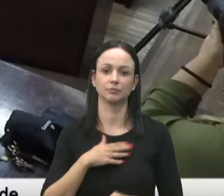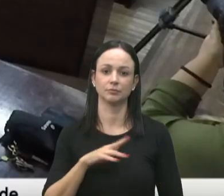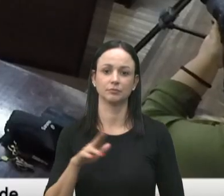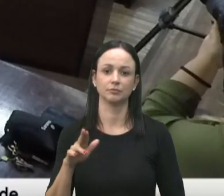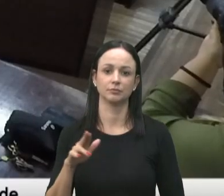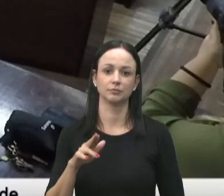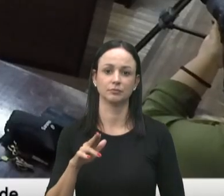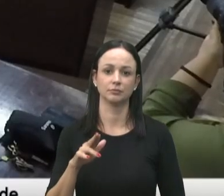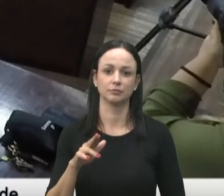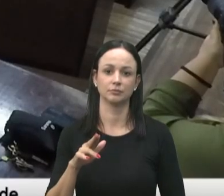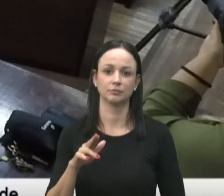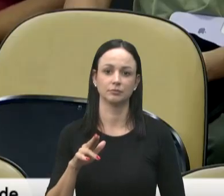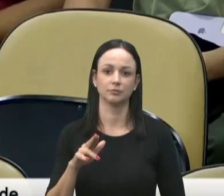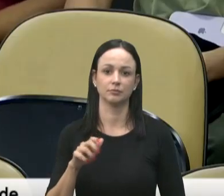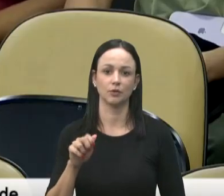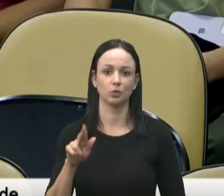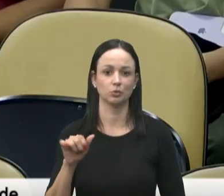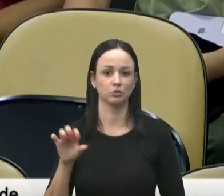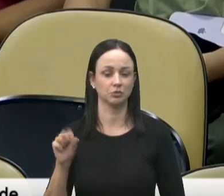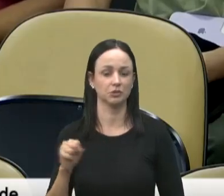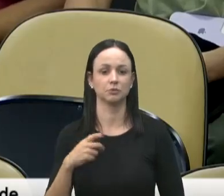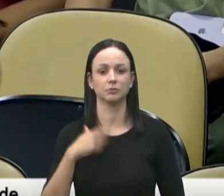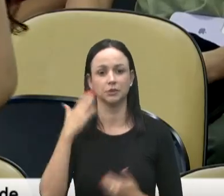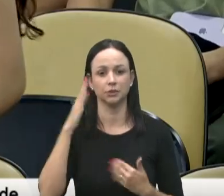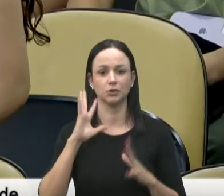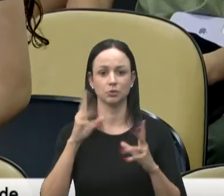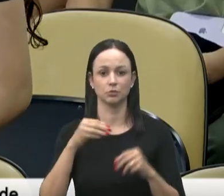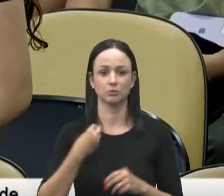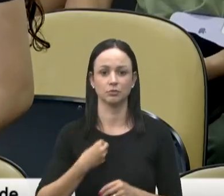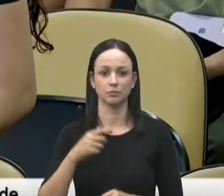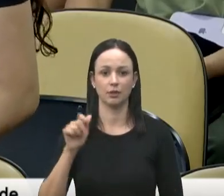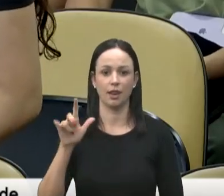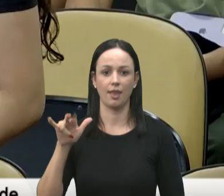Letícia Augusto e eu queria agradecer a todos aqui presentes. Meu nome é